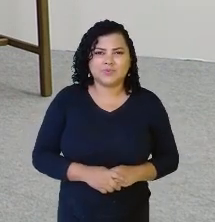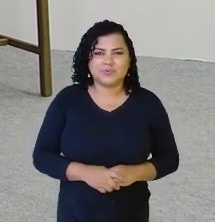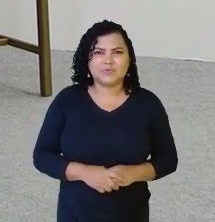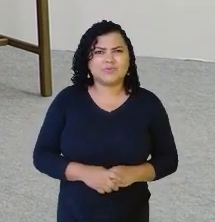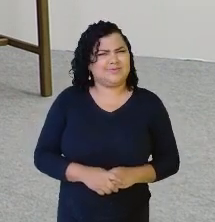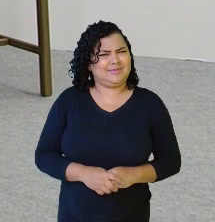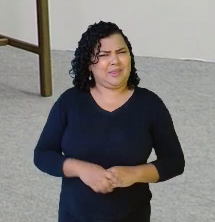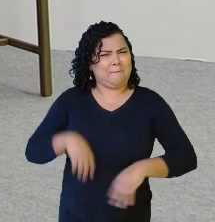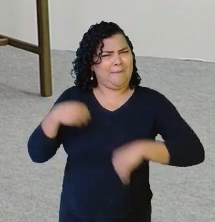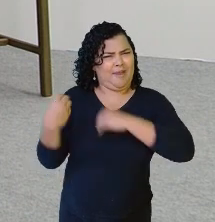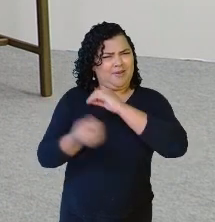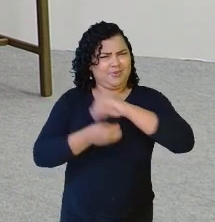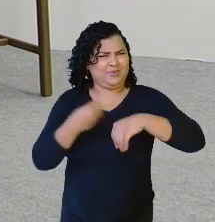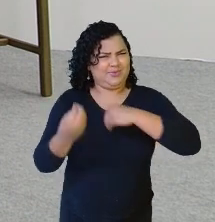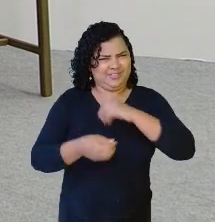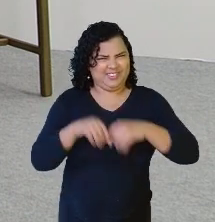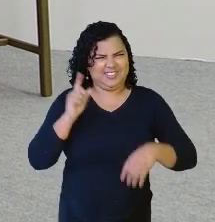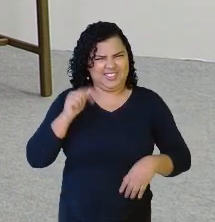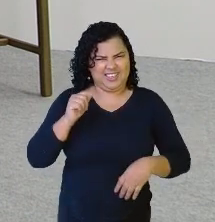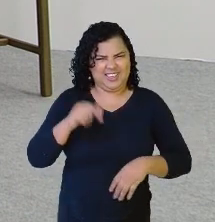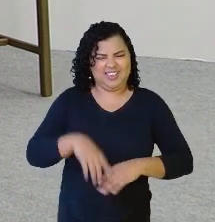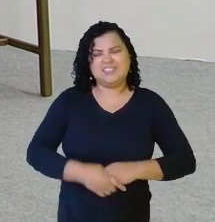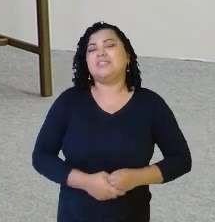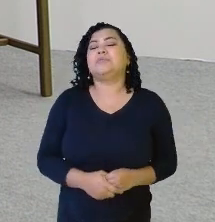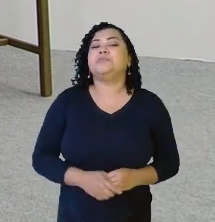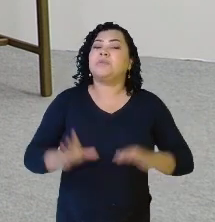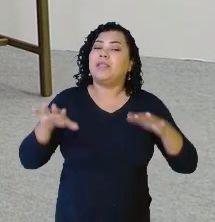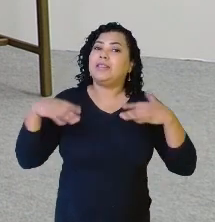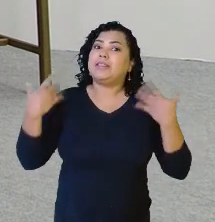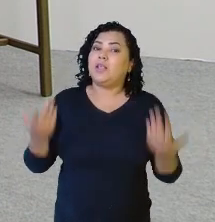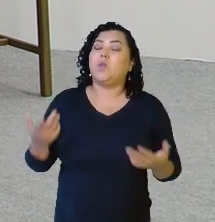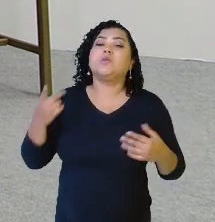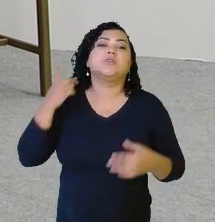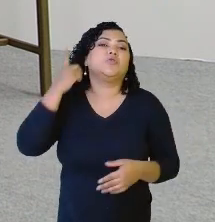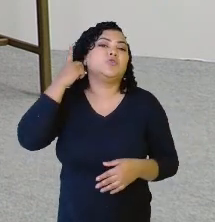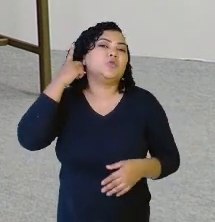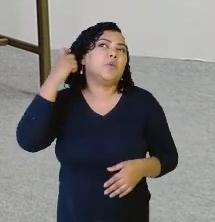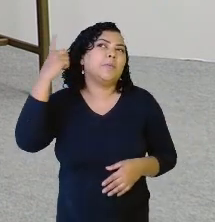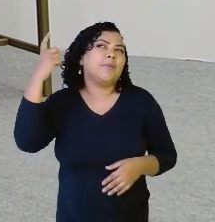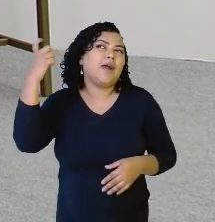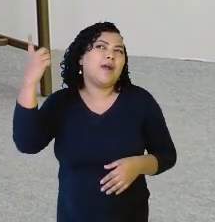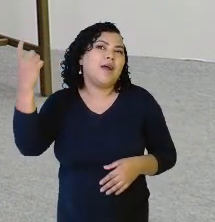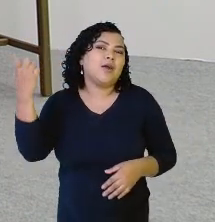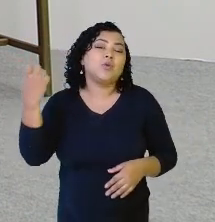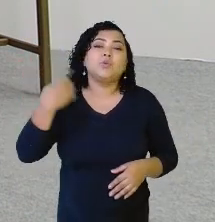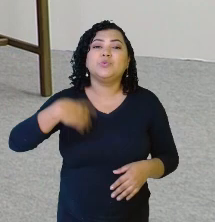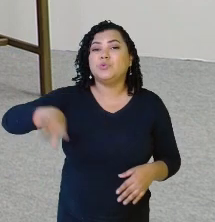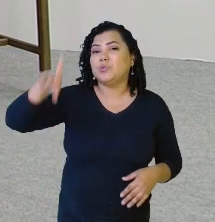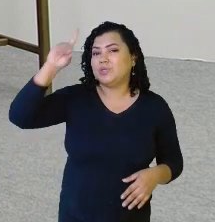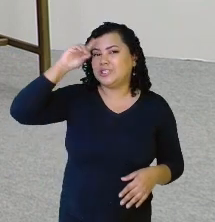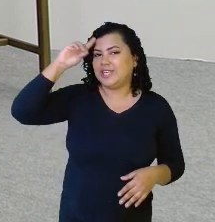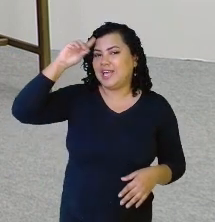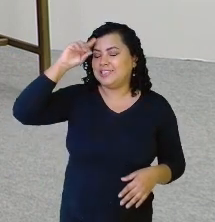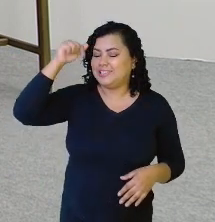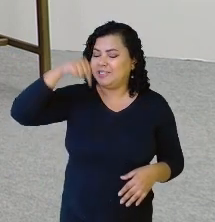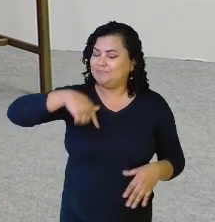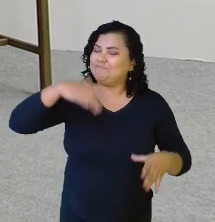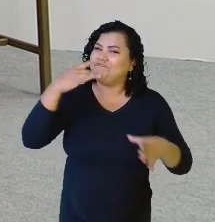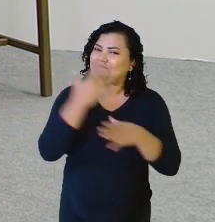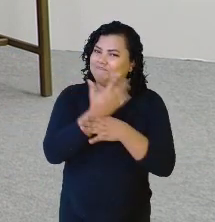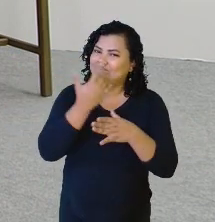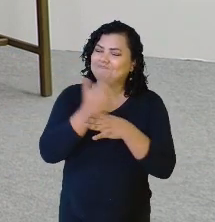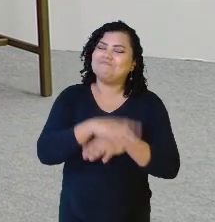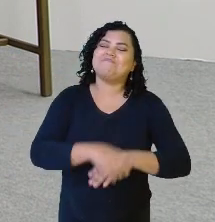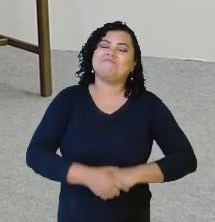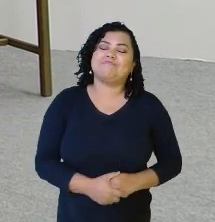Que confusão, não é? Pois é, esses são os barulhos, os ruídos da cidade grande. Como a